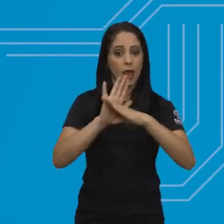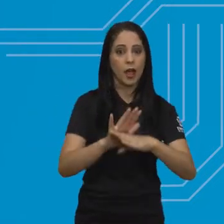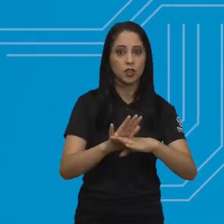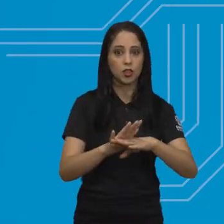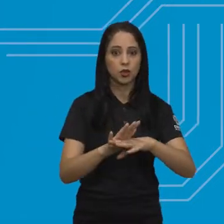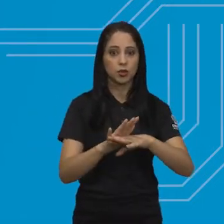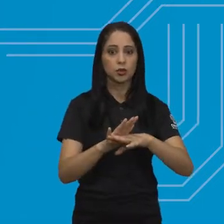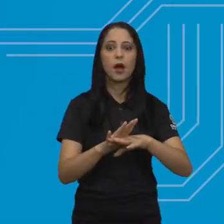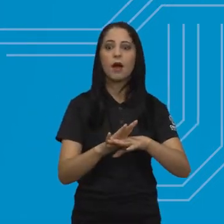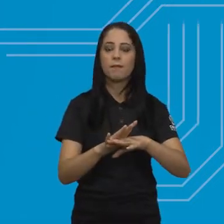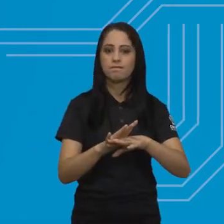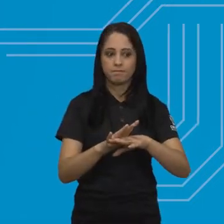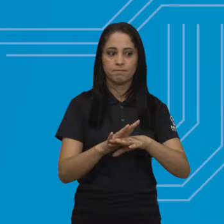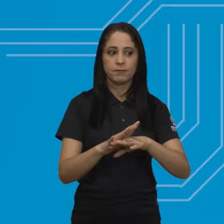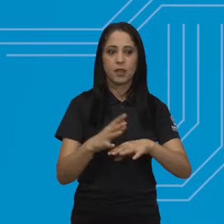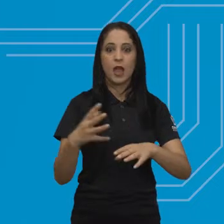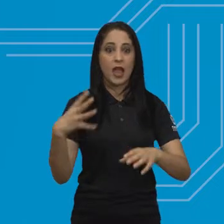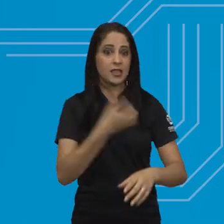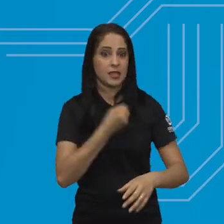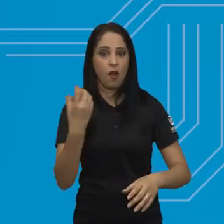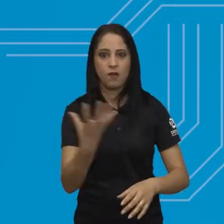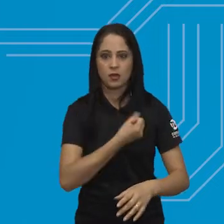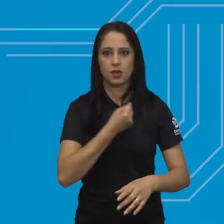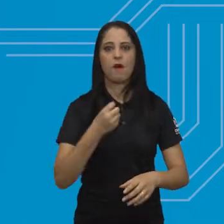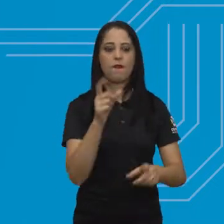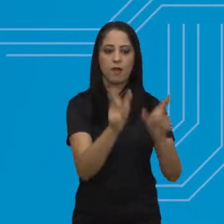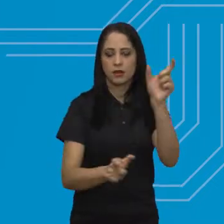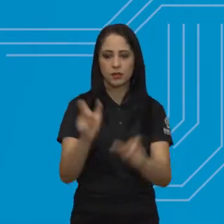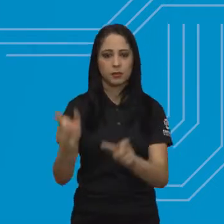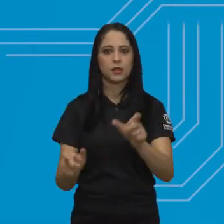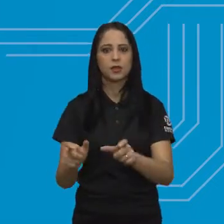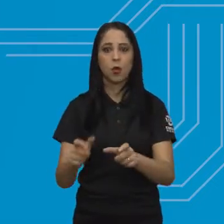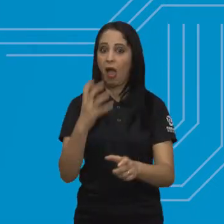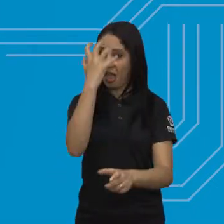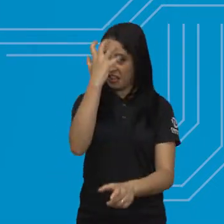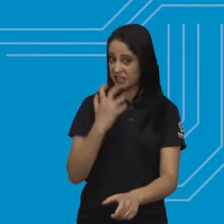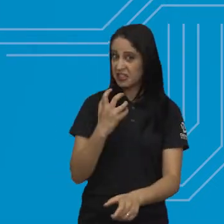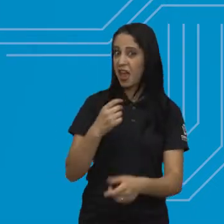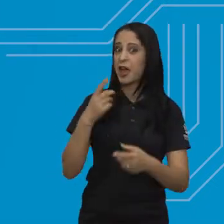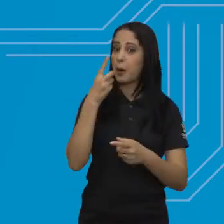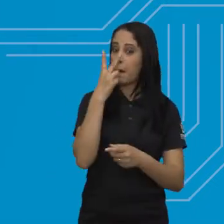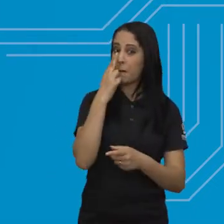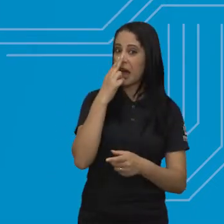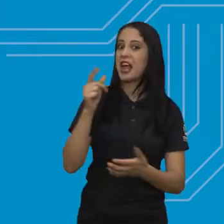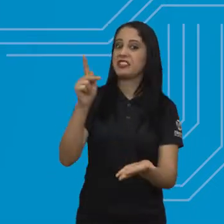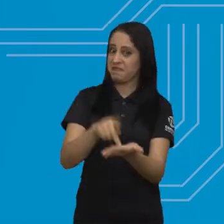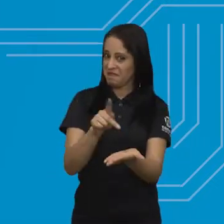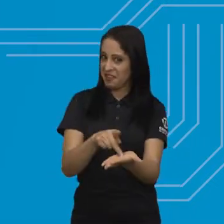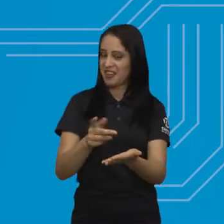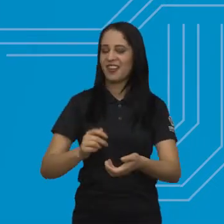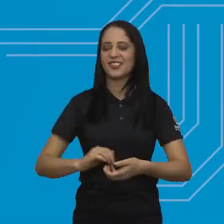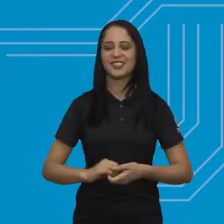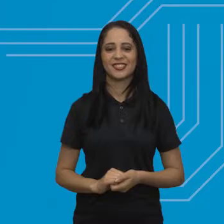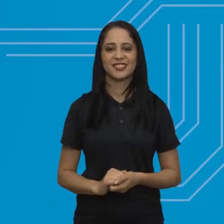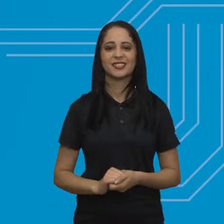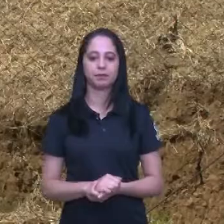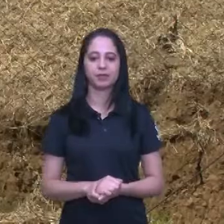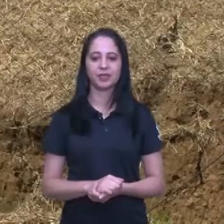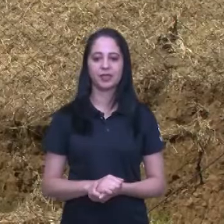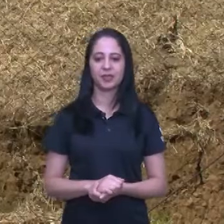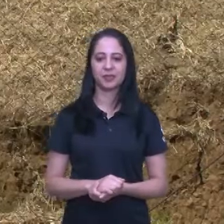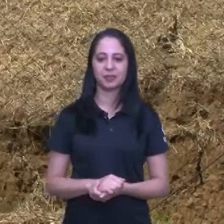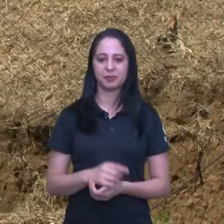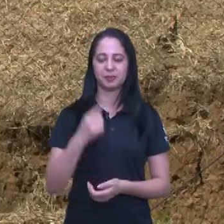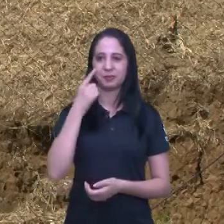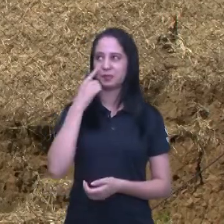condução do Resgate das vítimas e olha o simulado foi levado tão a sério que dava para acreditar que ocorrência era até de verdade